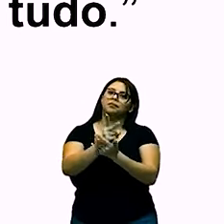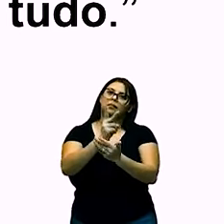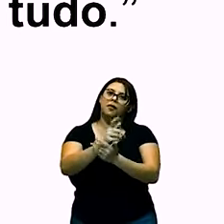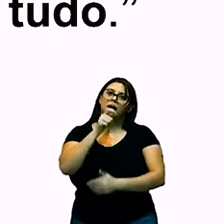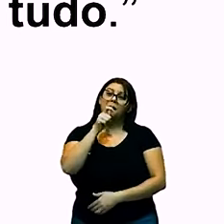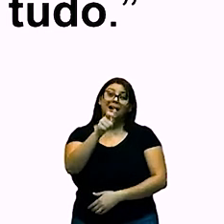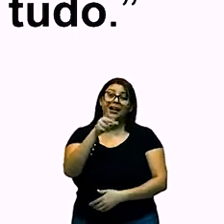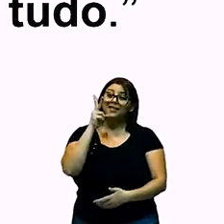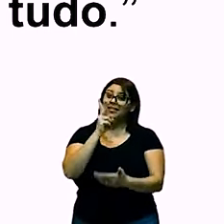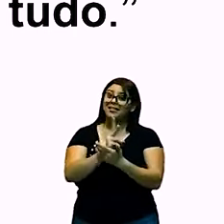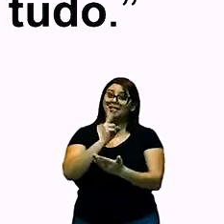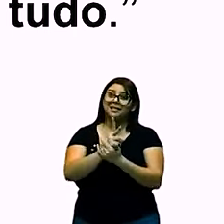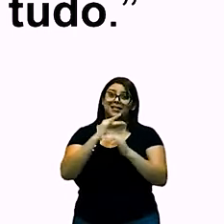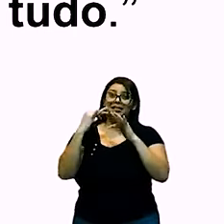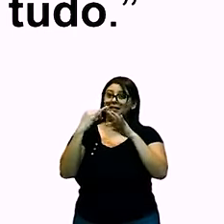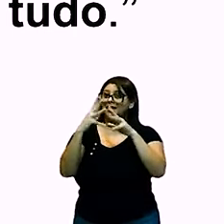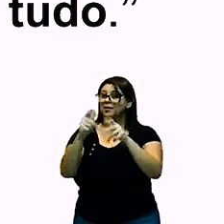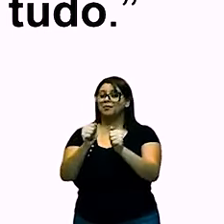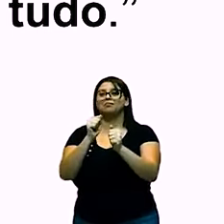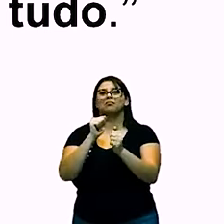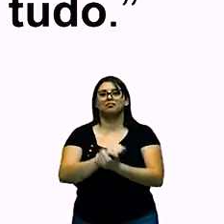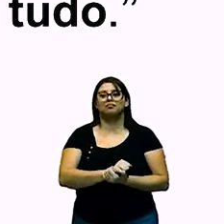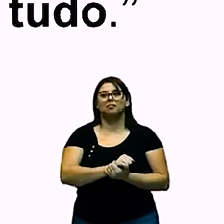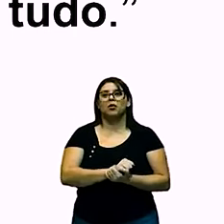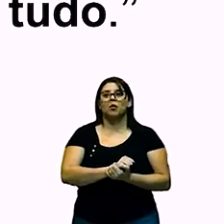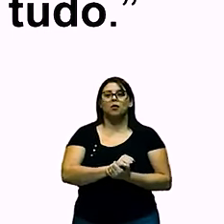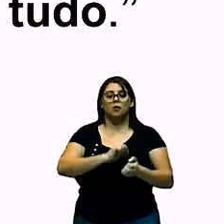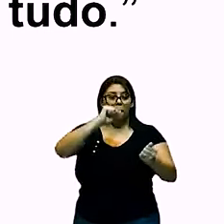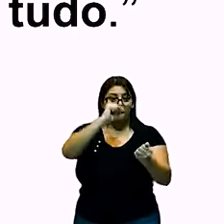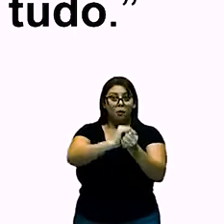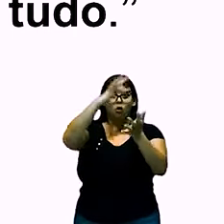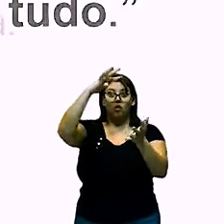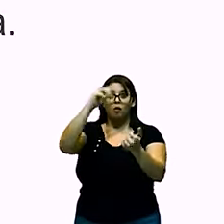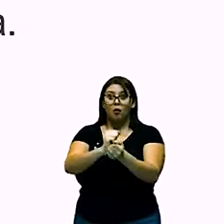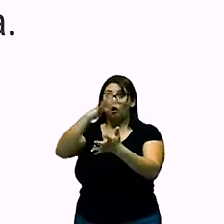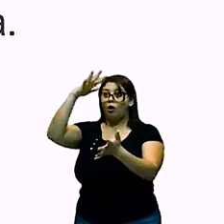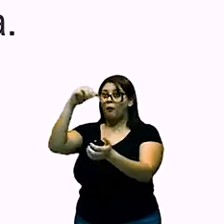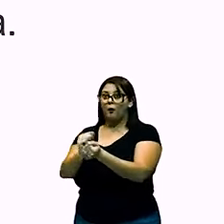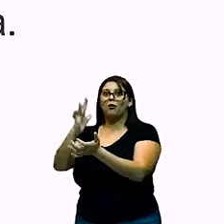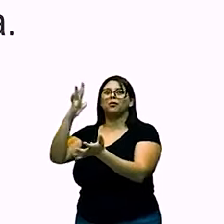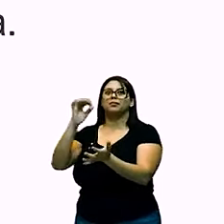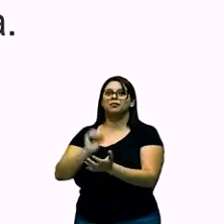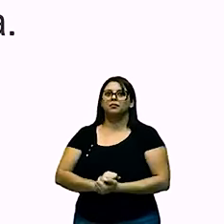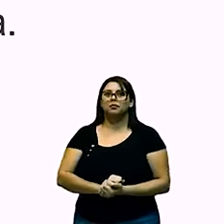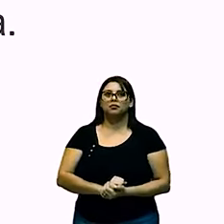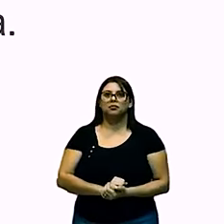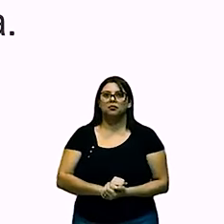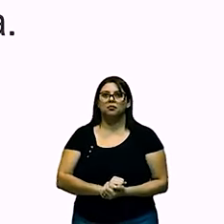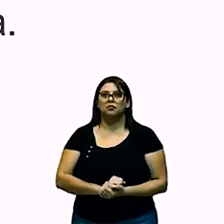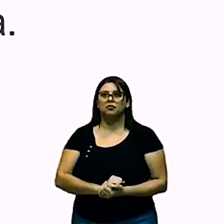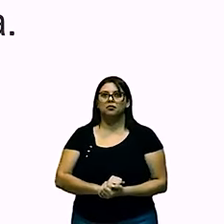também falamos, nós exaltamos a palavra de Deus e é ela que continua fazendo tudo. O terceiro